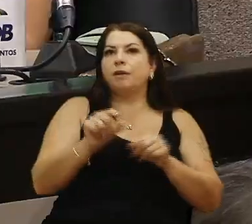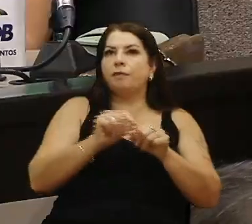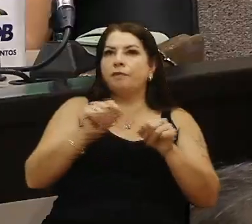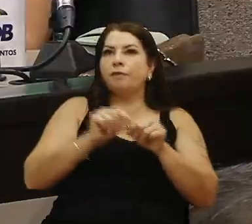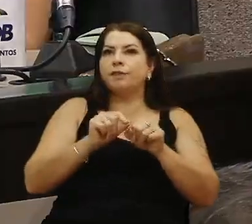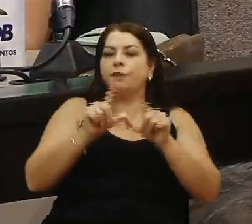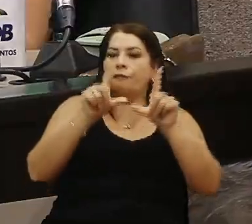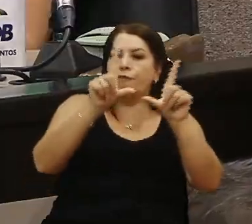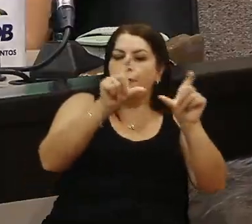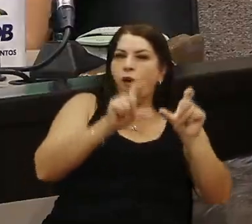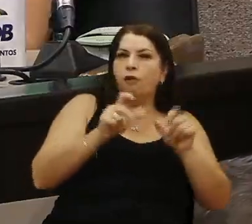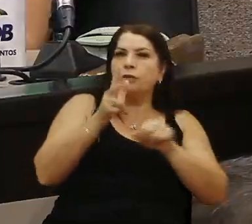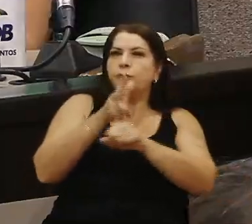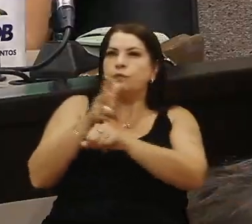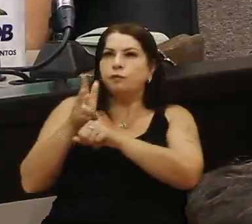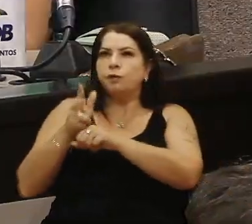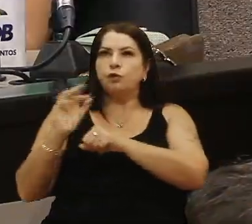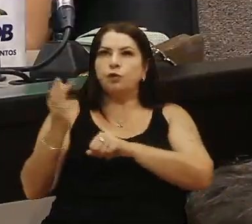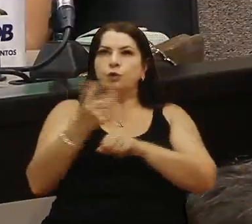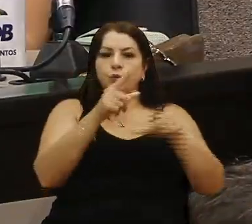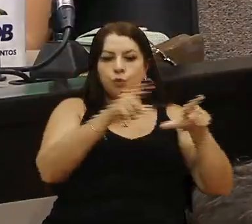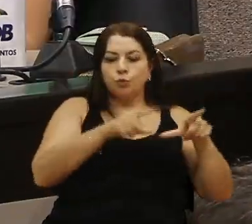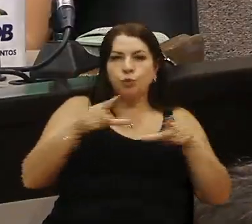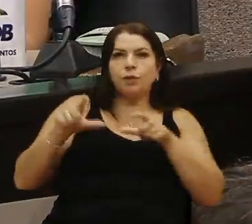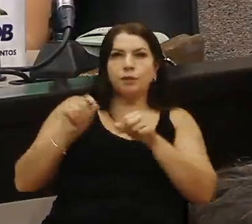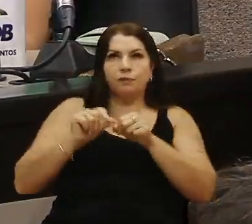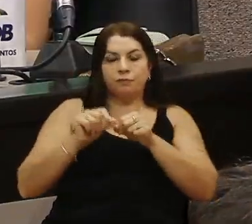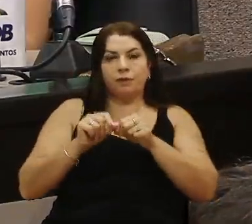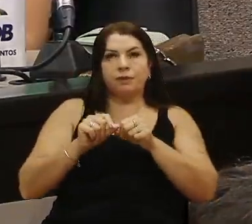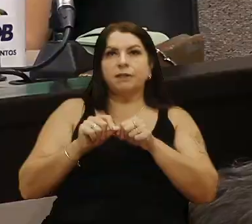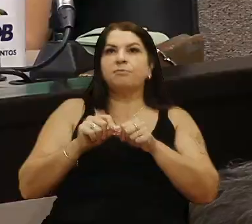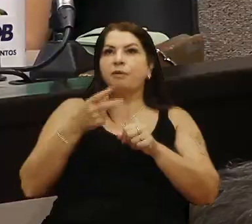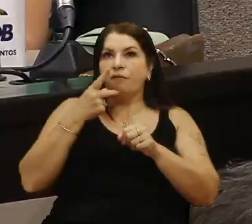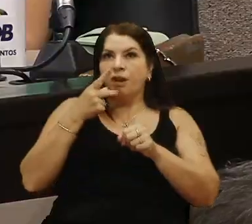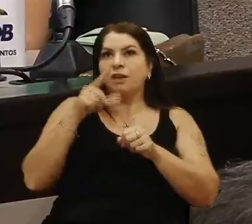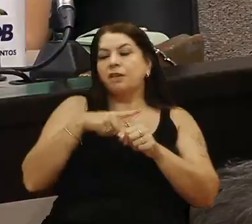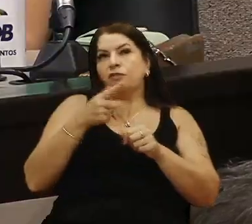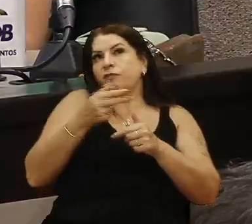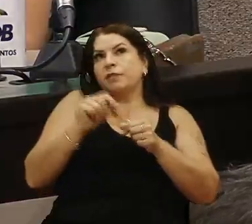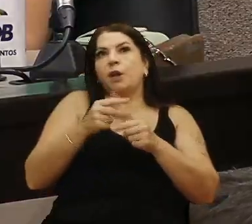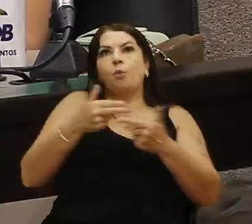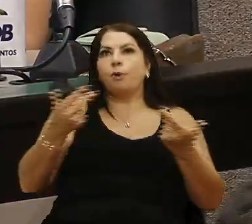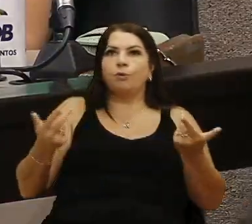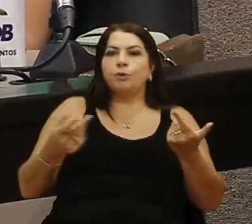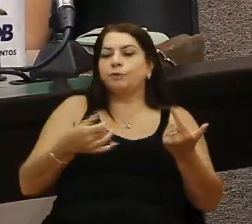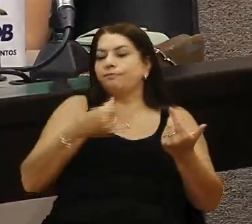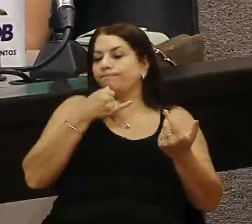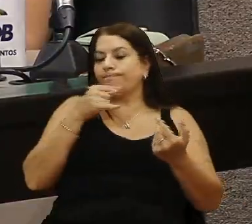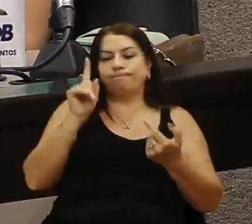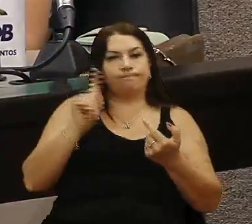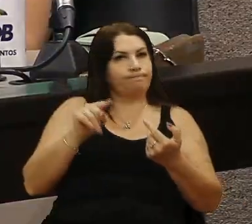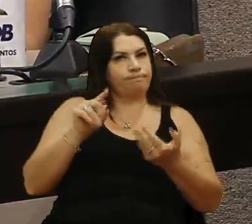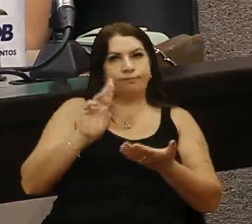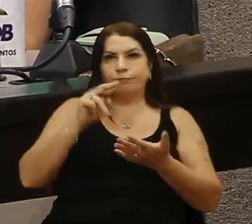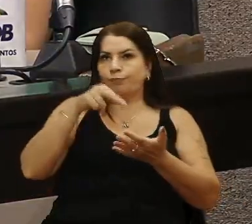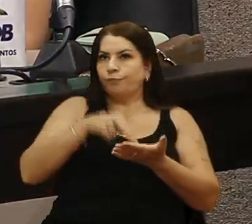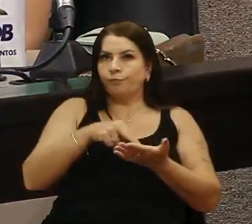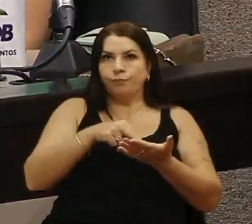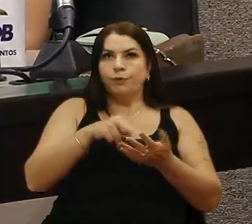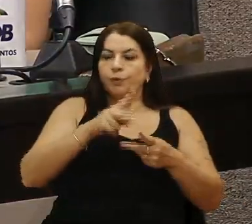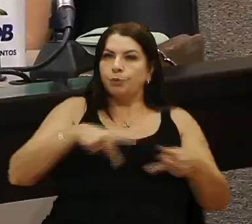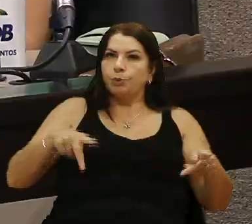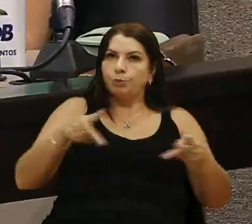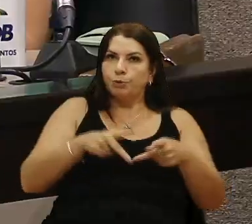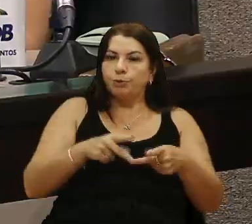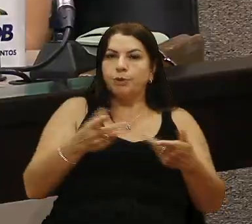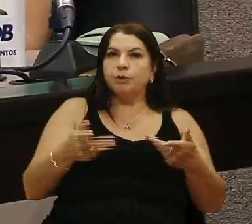as fotos, os vídeos, em todos os lugares que eles fazem, para dizer que fizeram alguma coisa. E, infelizmente, não é essa a realidade da